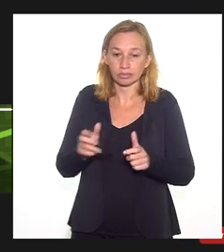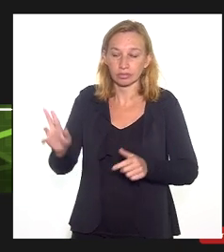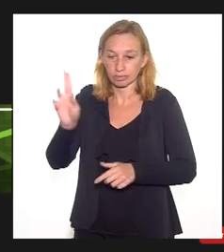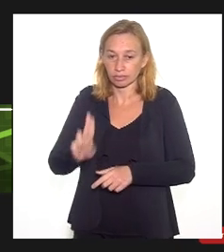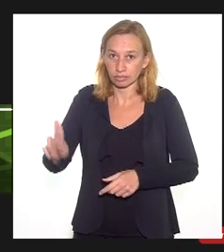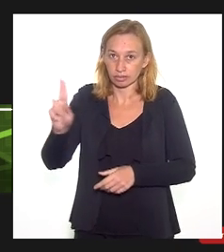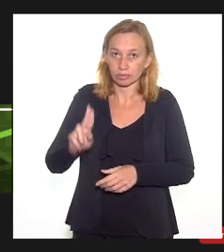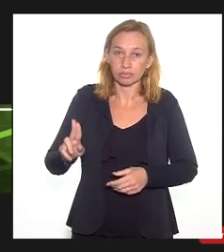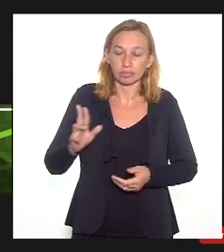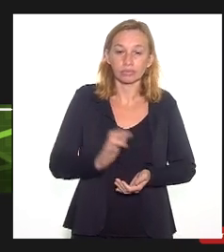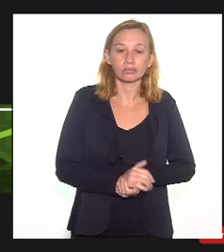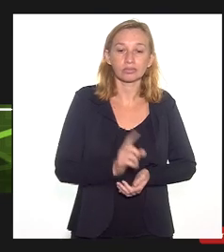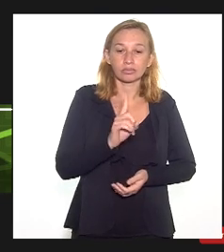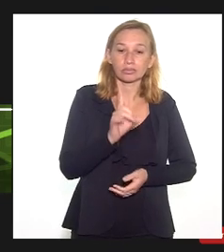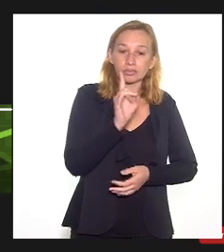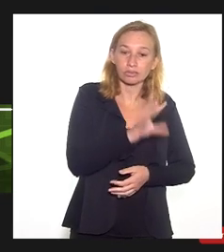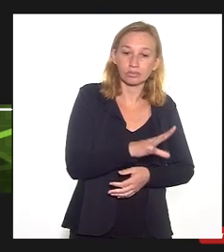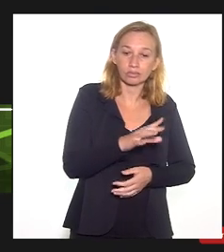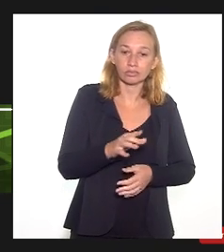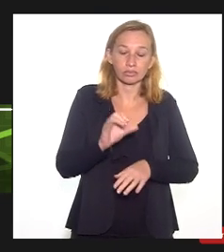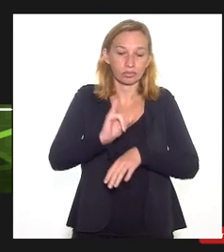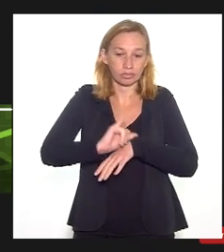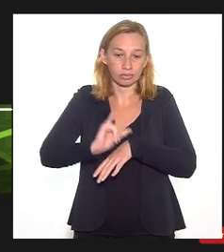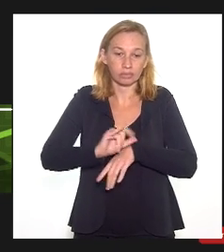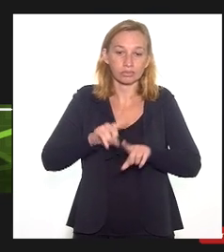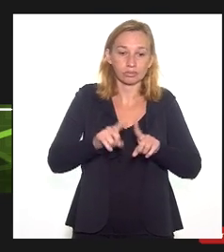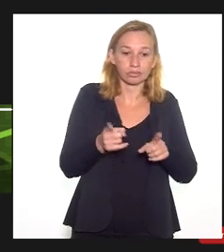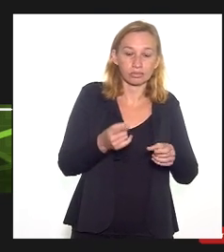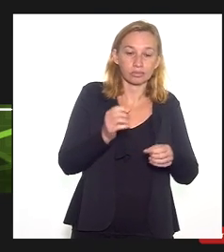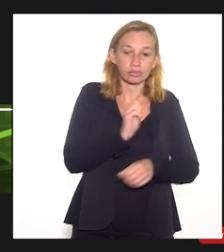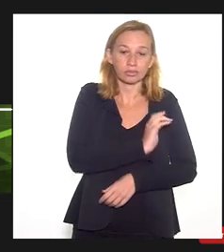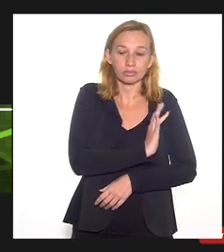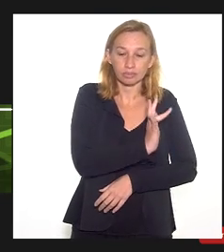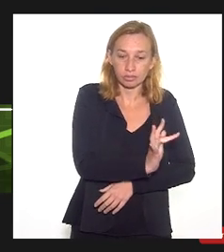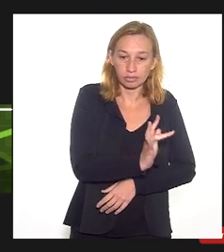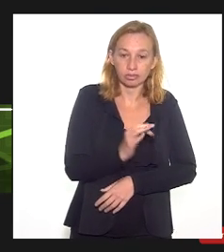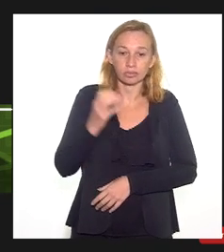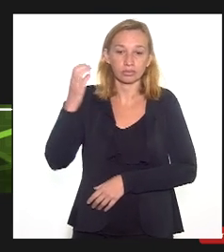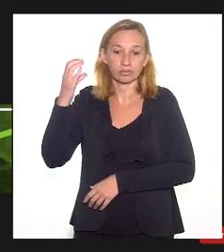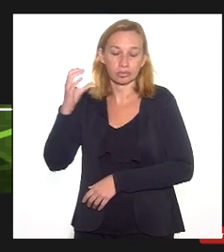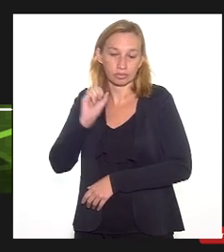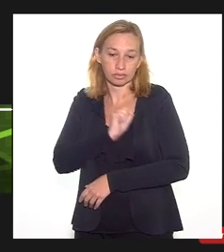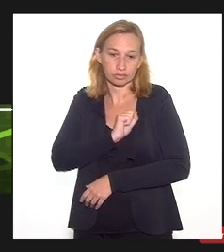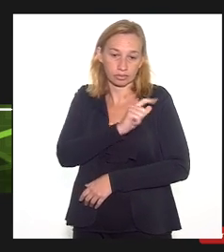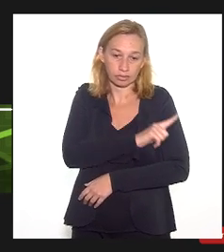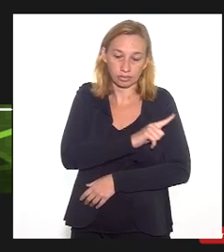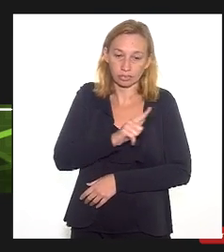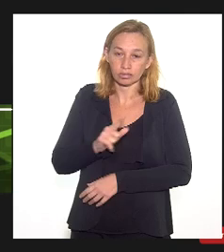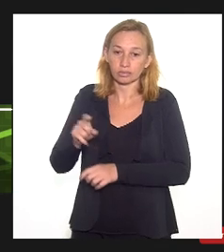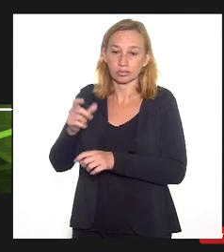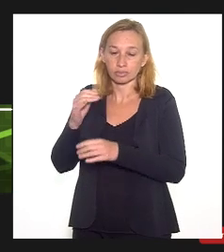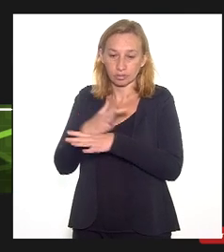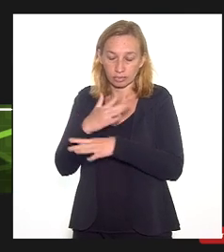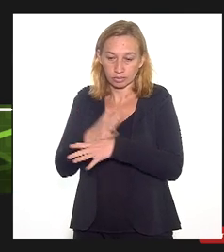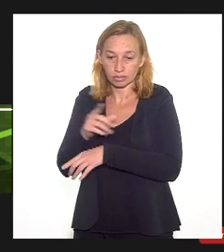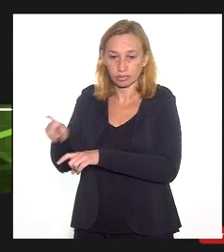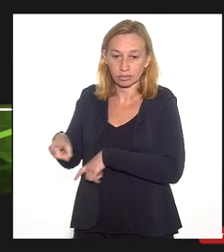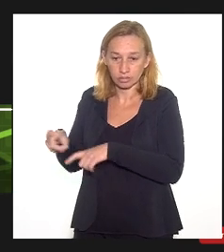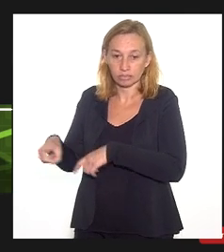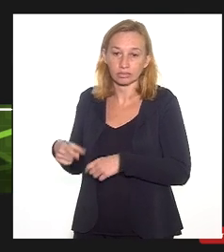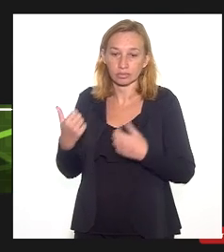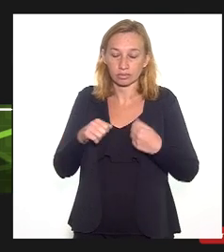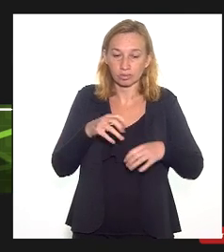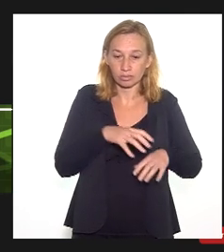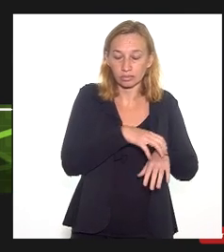que está presente não só na capital mas na baixada em São Gonçalo em cidades do interior e que precisam se interligar então